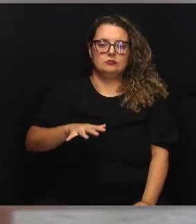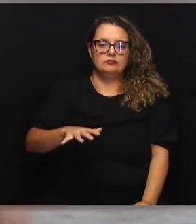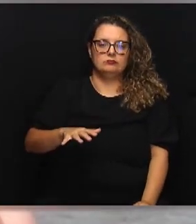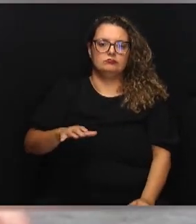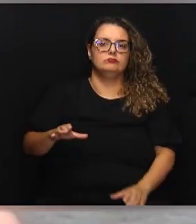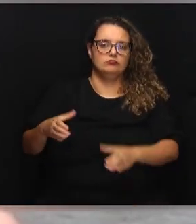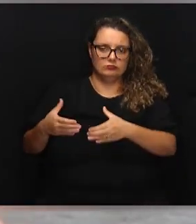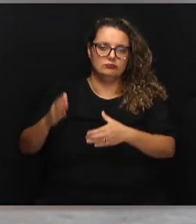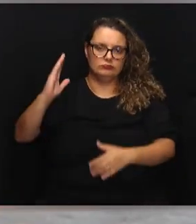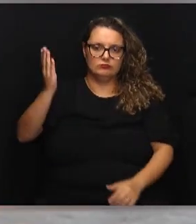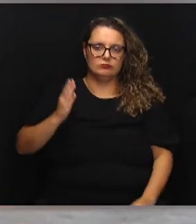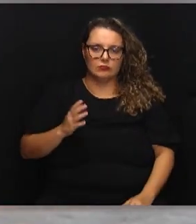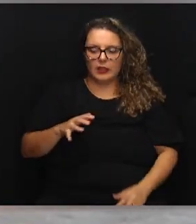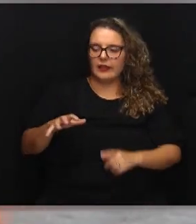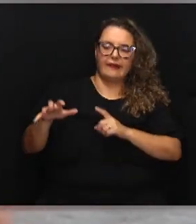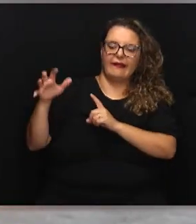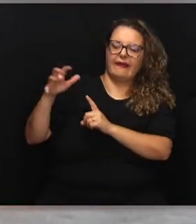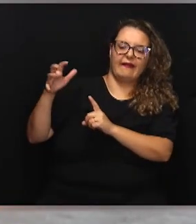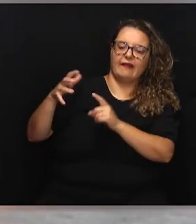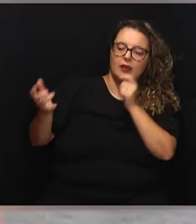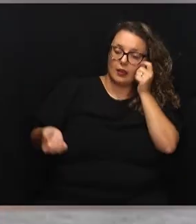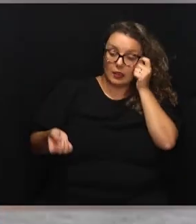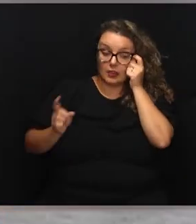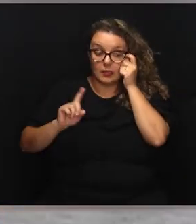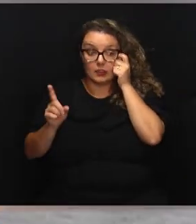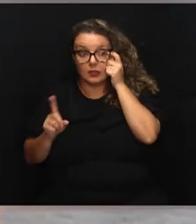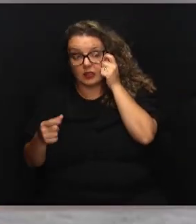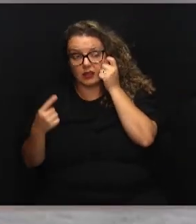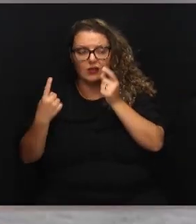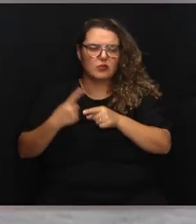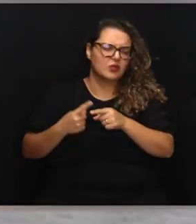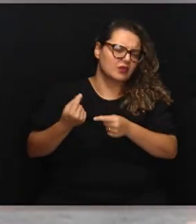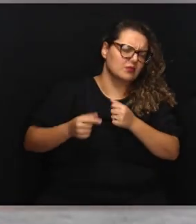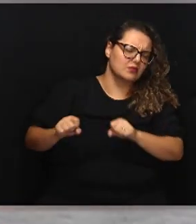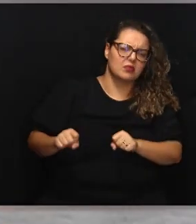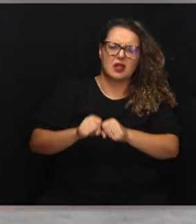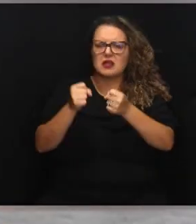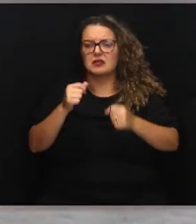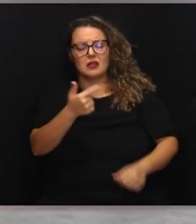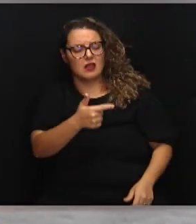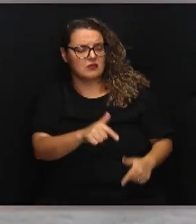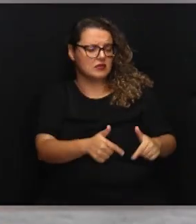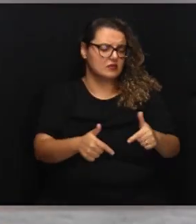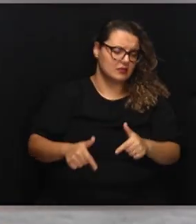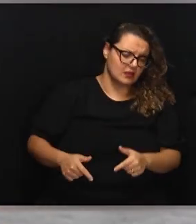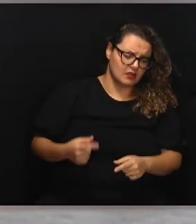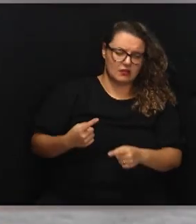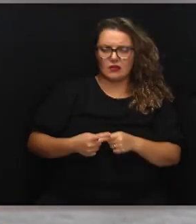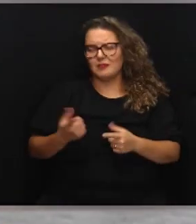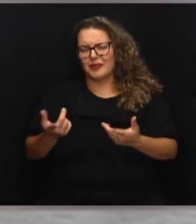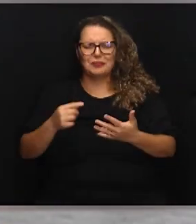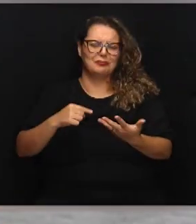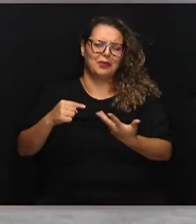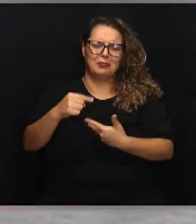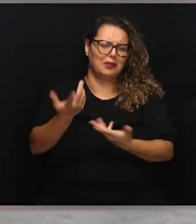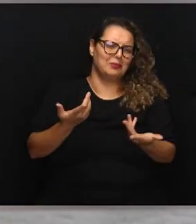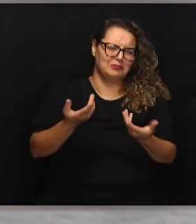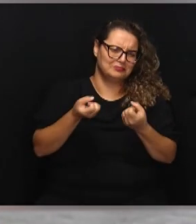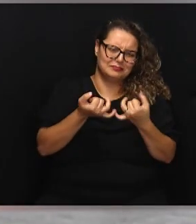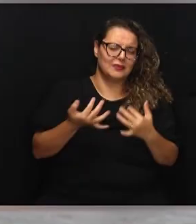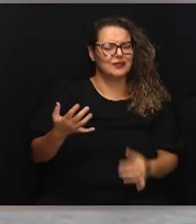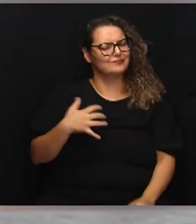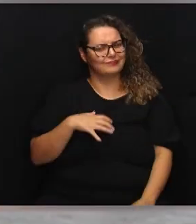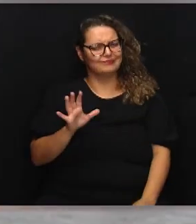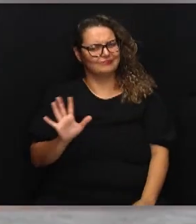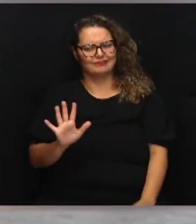começa a colocar o terror nas pessoas. Não, porque a gente vai quebrar, não, porque não vai ter emprego, não, porque não sei o quê, a gente... E não é isso,